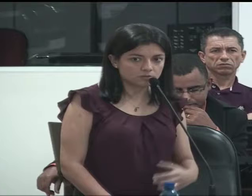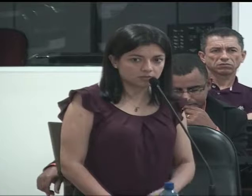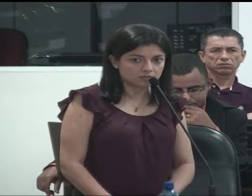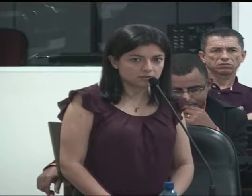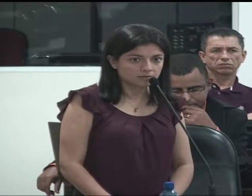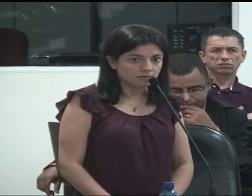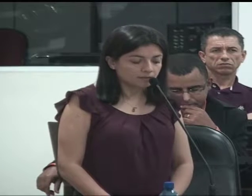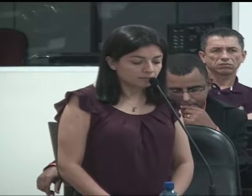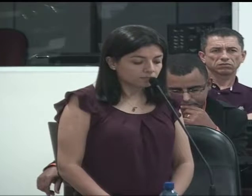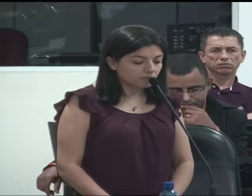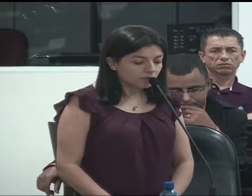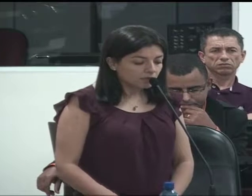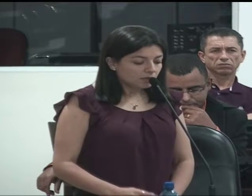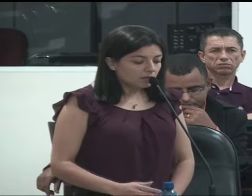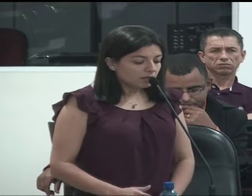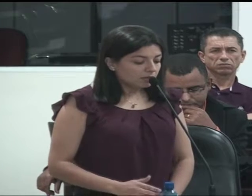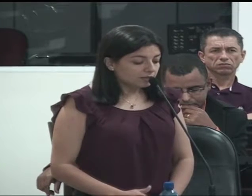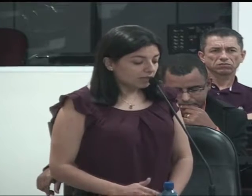outras questões.